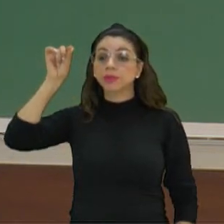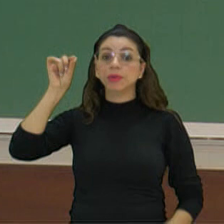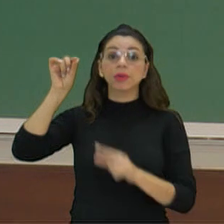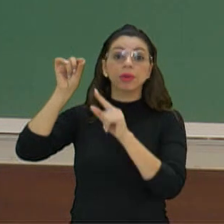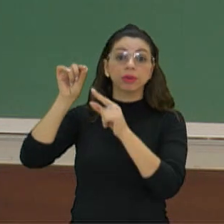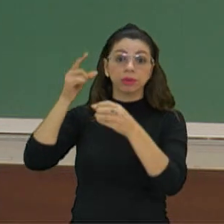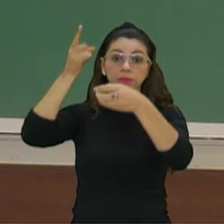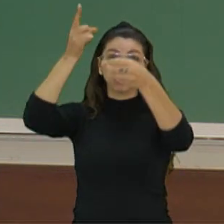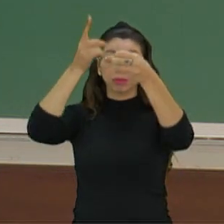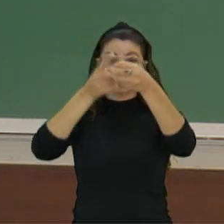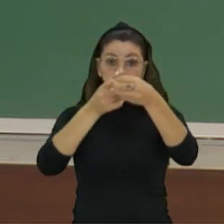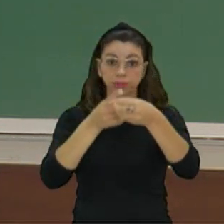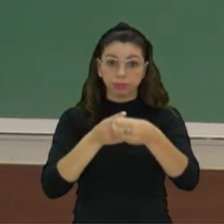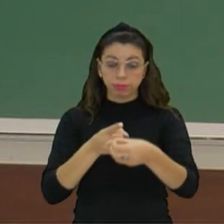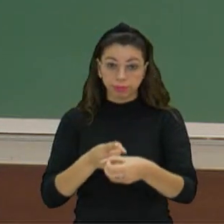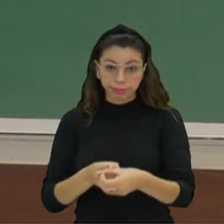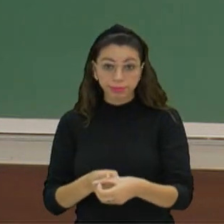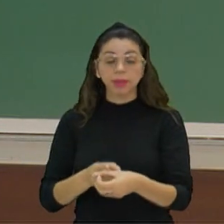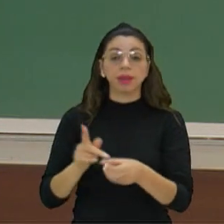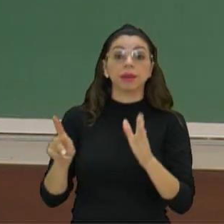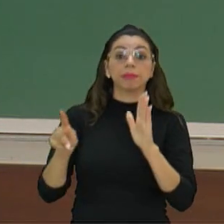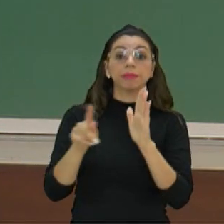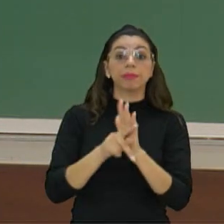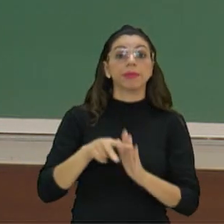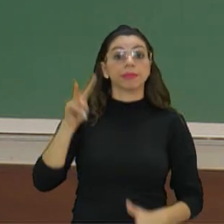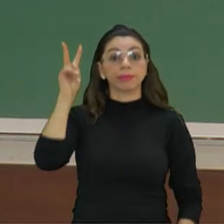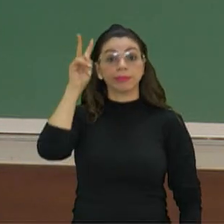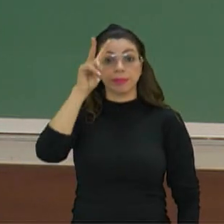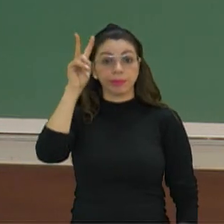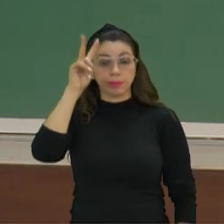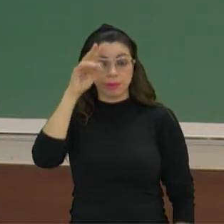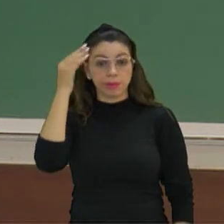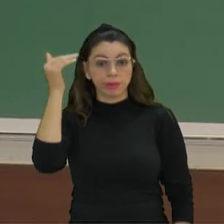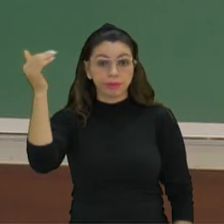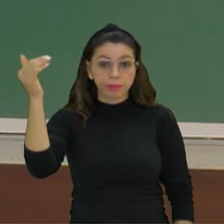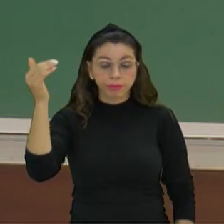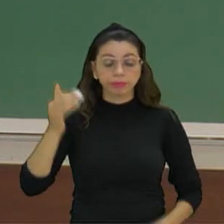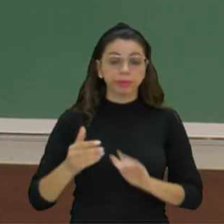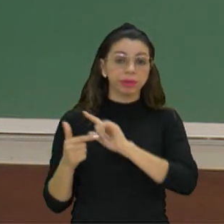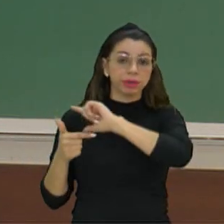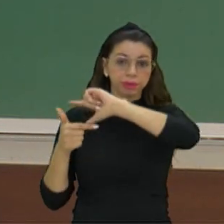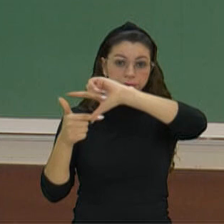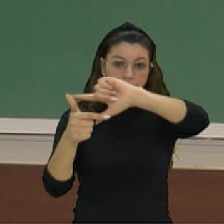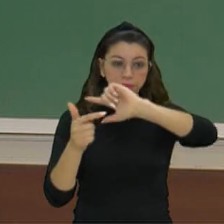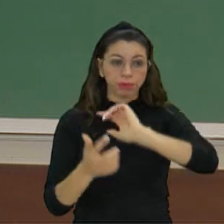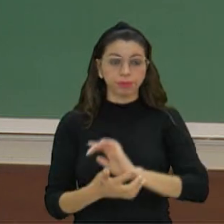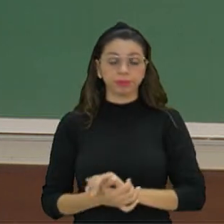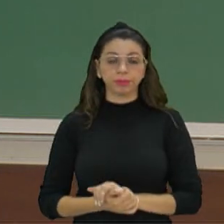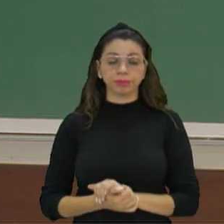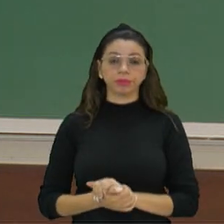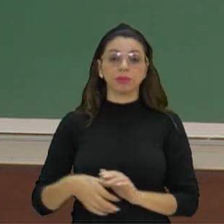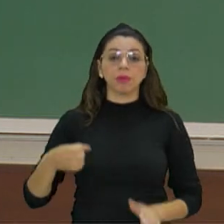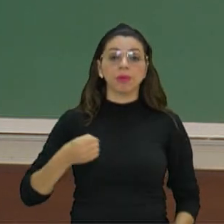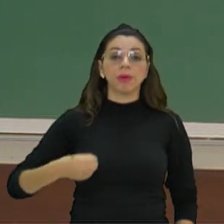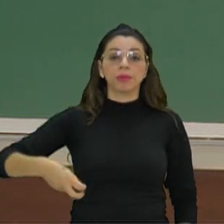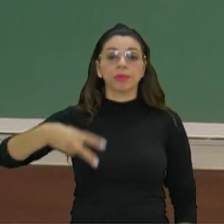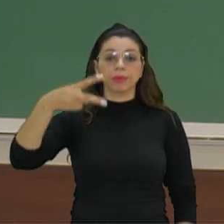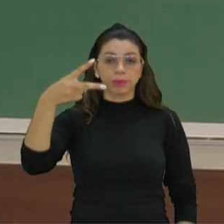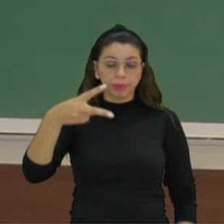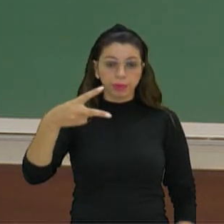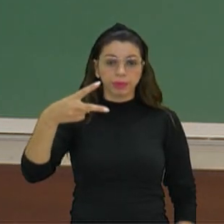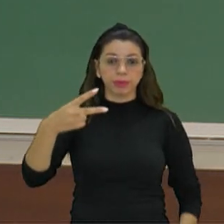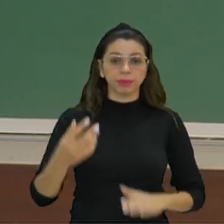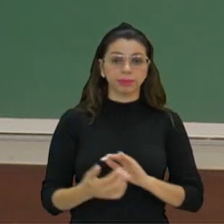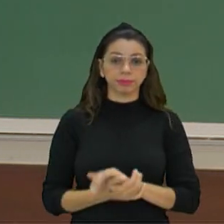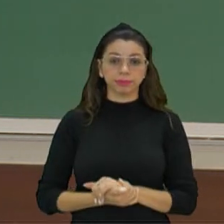dessas cidades são históricas, tá? E a número 2. Which historical city would